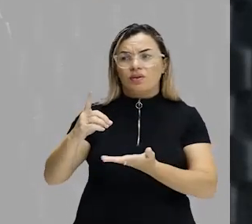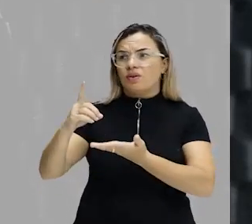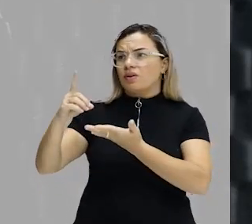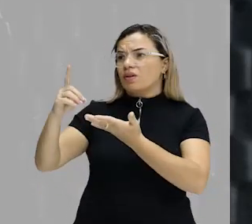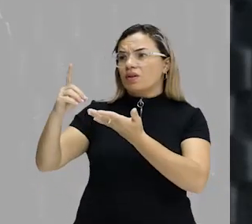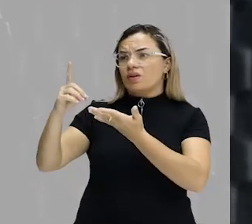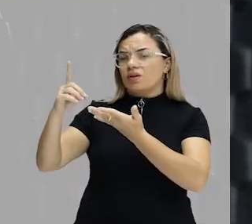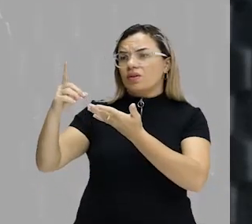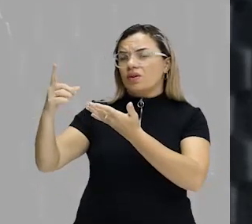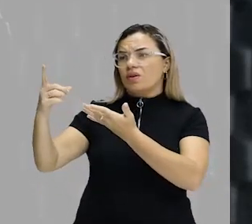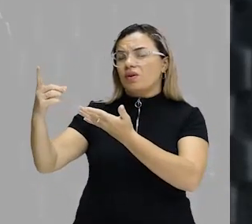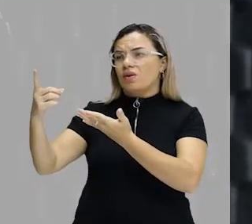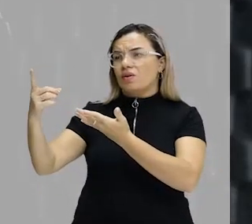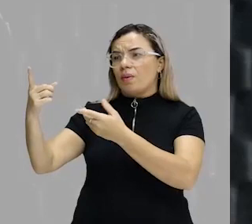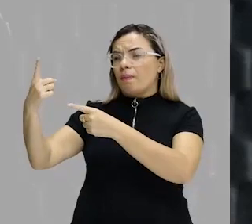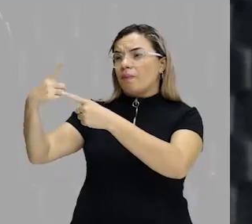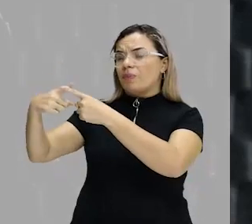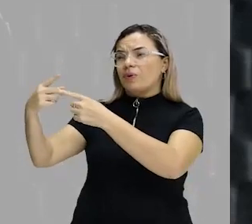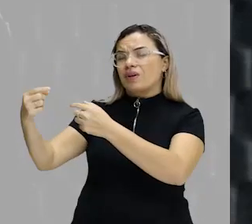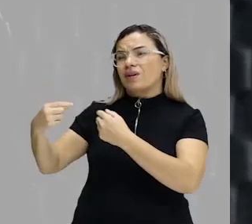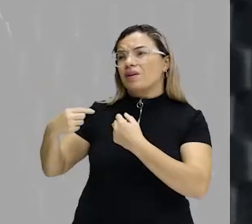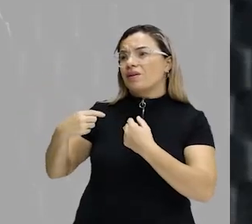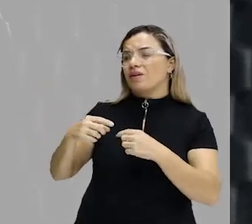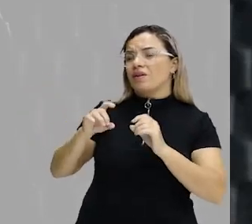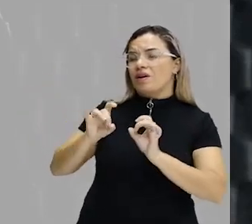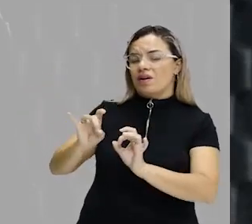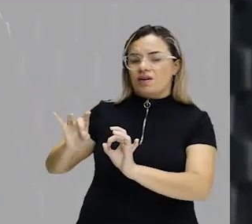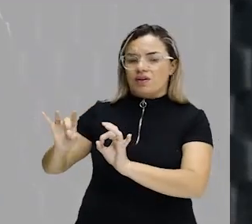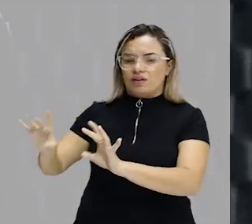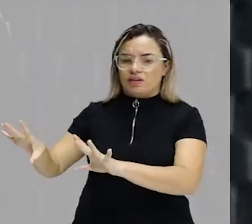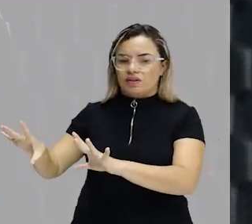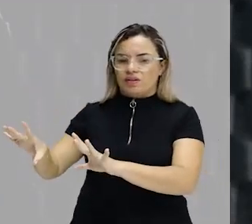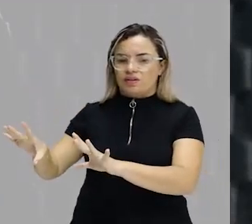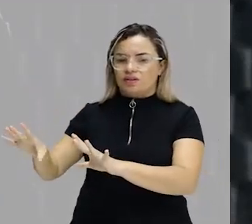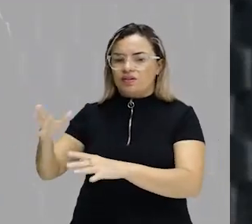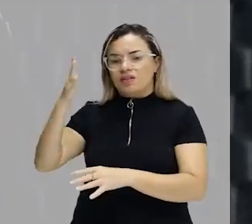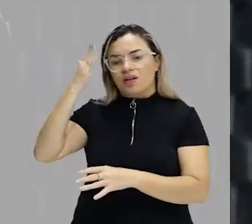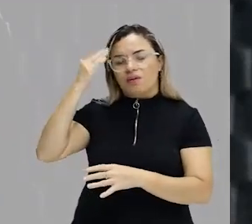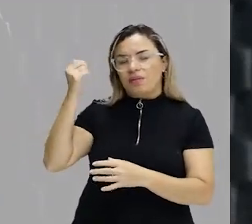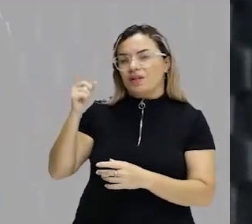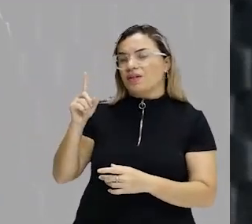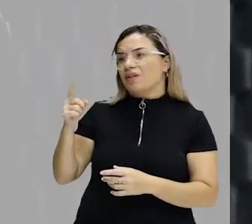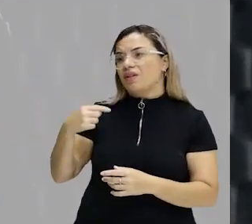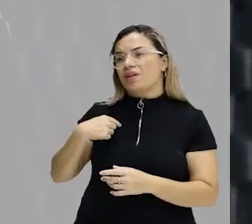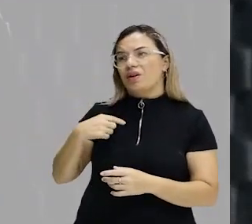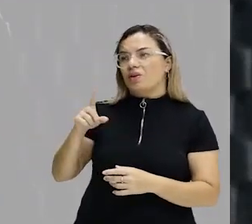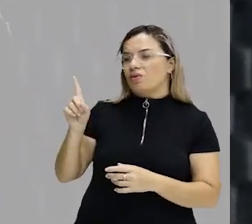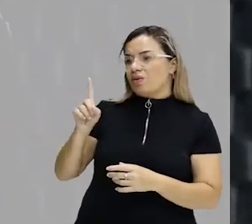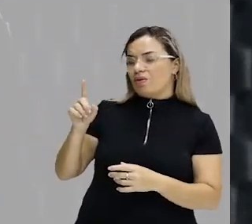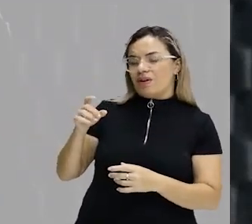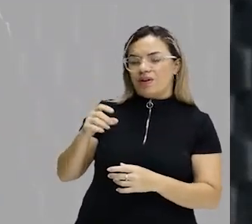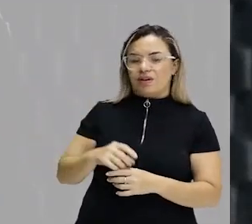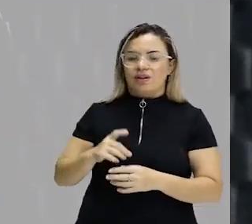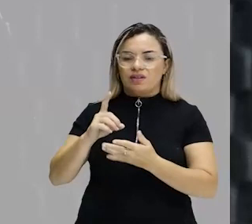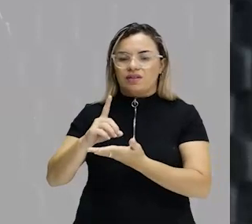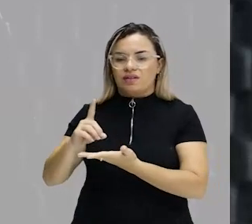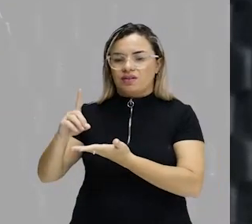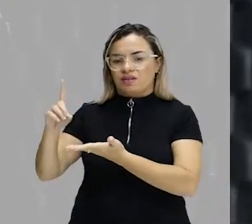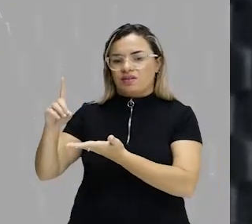que eu era fraco. Então, você vai olhar o que e vai ver se tem uma questão aí de